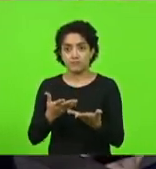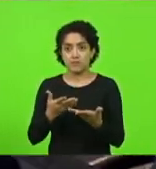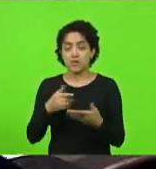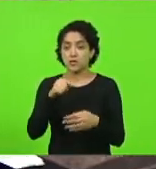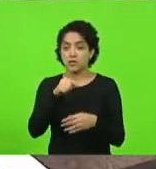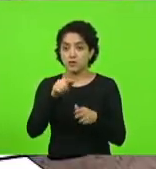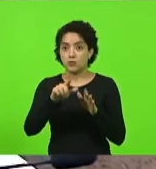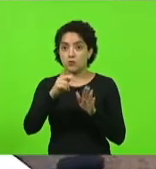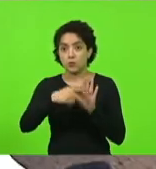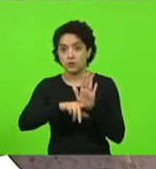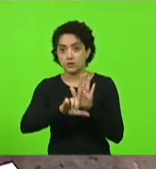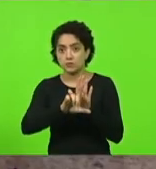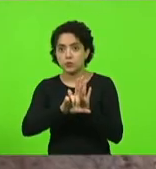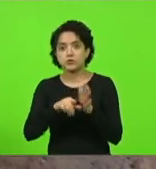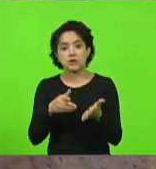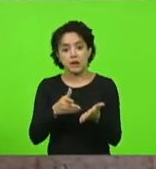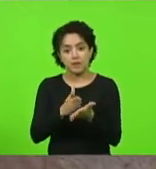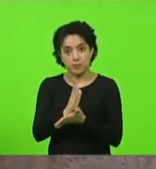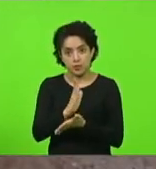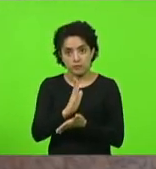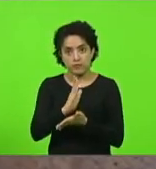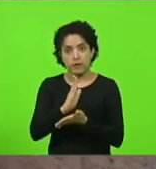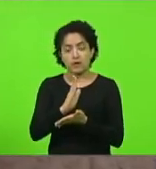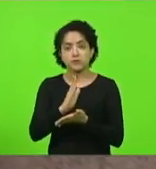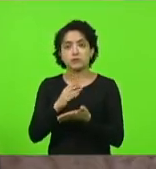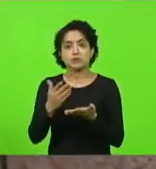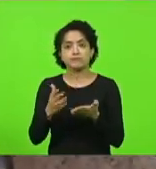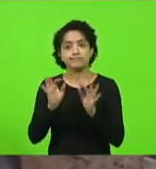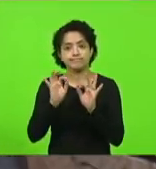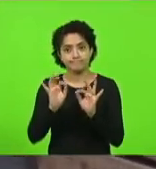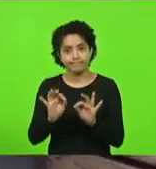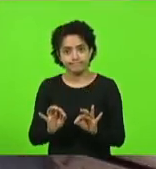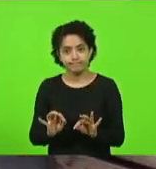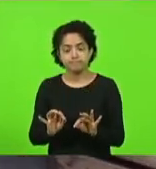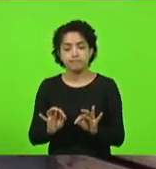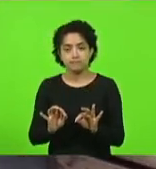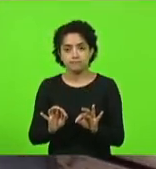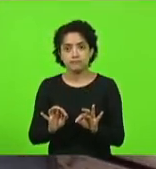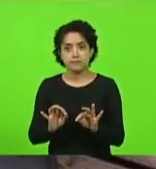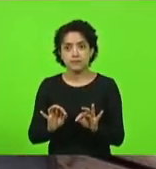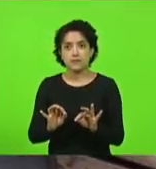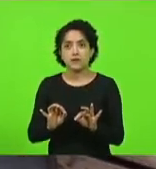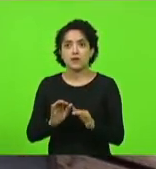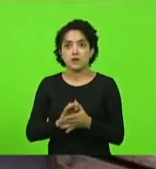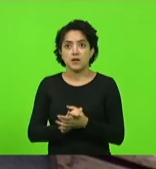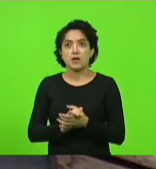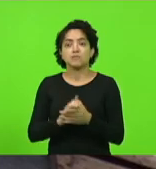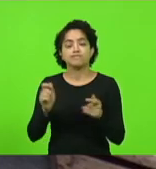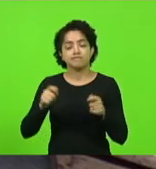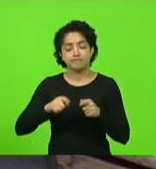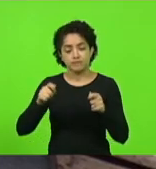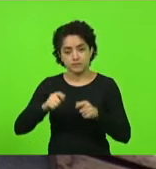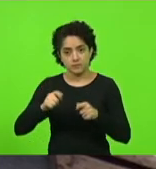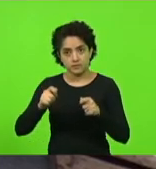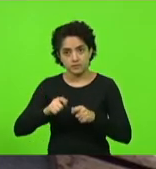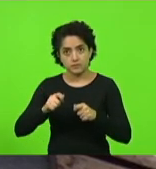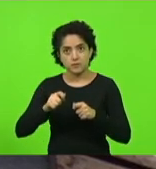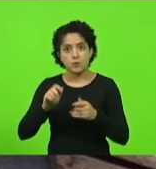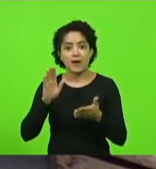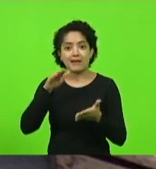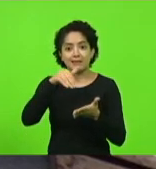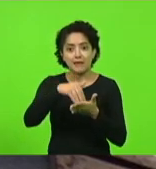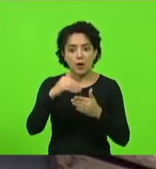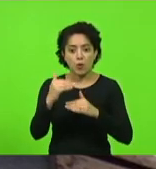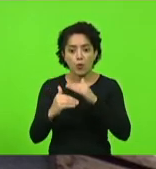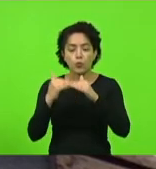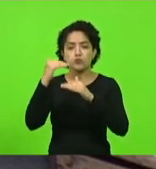lei sendo aprovado e sancionado pelo governo, com certeza as praças terão a possibilidade de chegar à última graduação, que é o